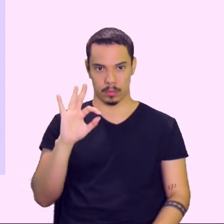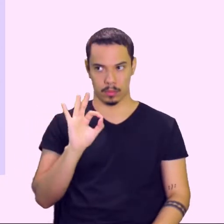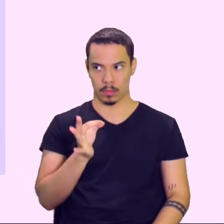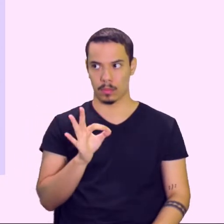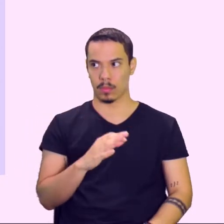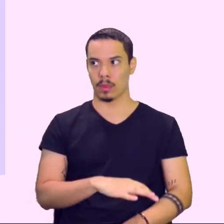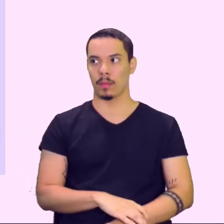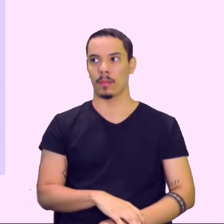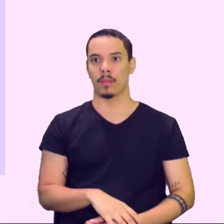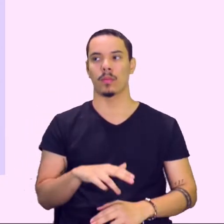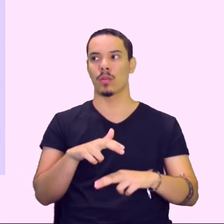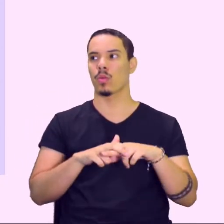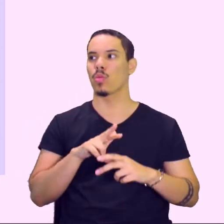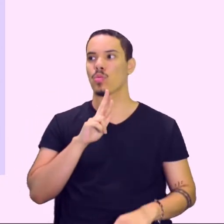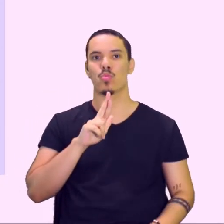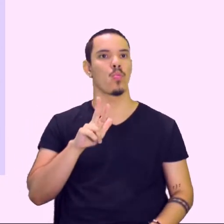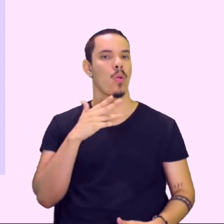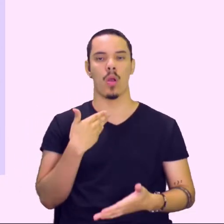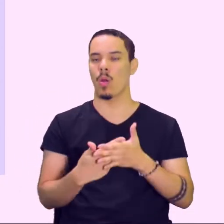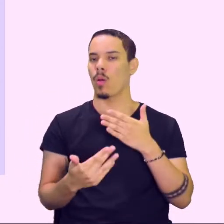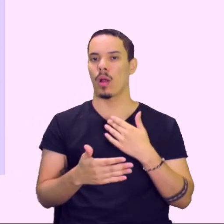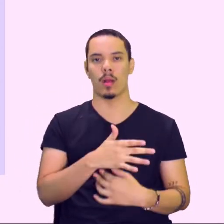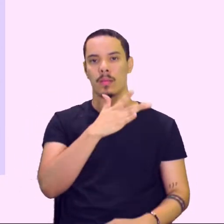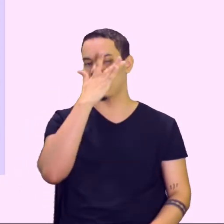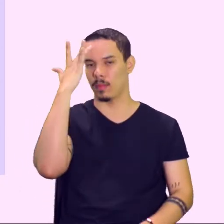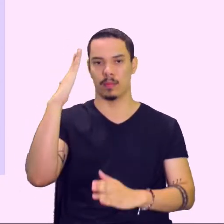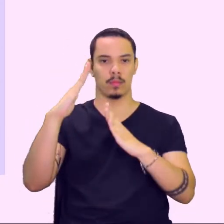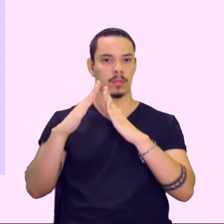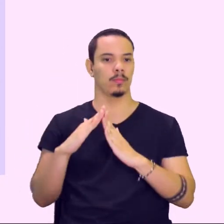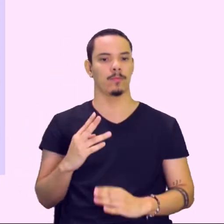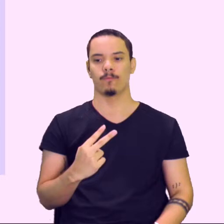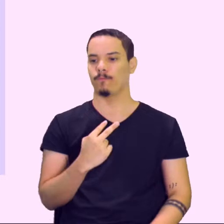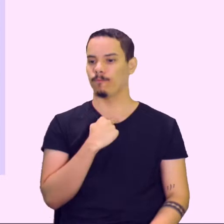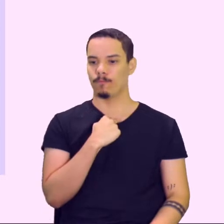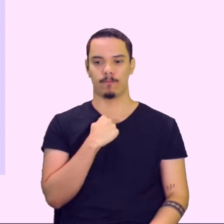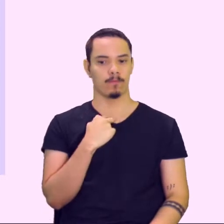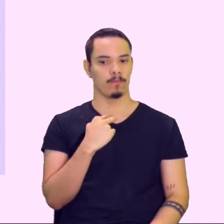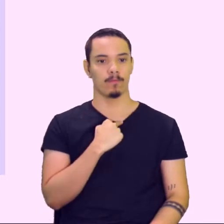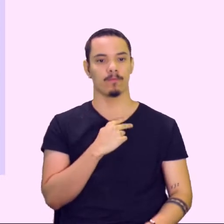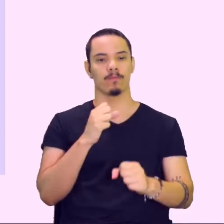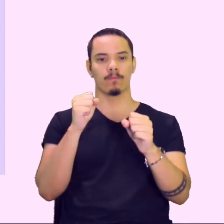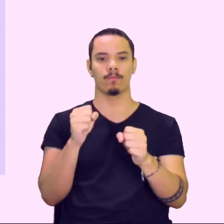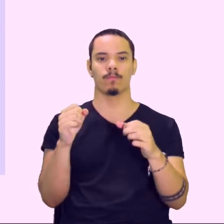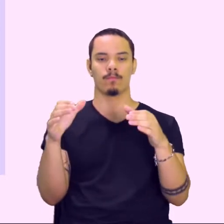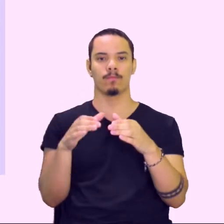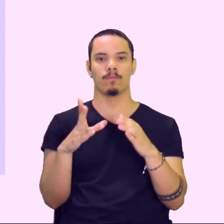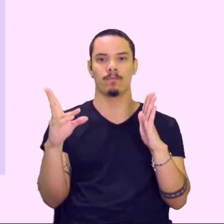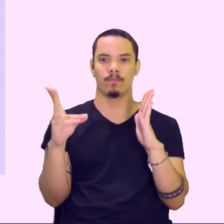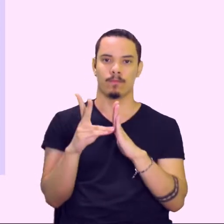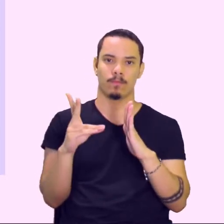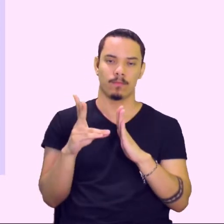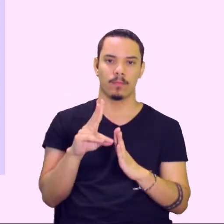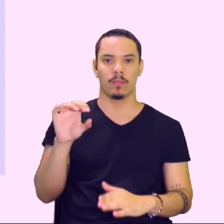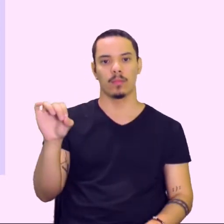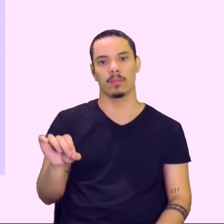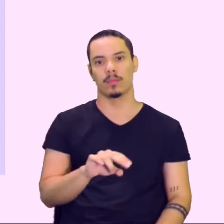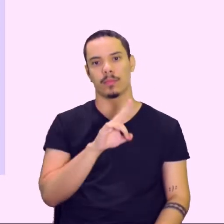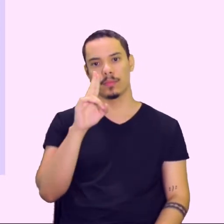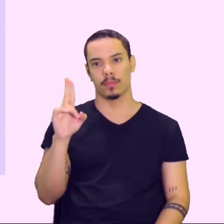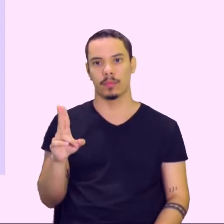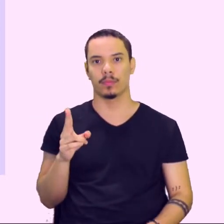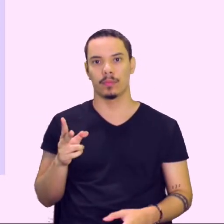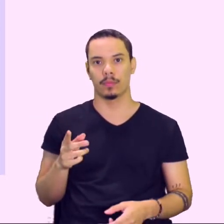não é Jorge. qualquer pessoa que pode morar lá, né? Não, aí no caso pode ser uma comunidade indígena, Isso. né? Ou de repente Os uma